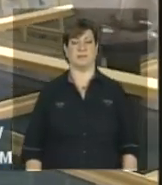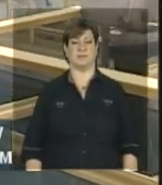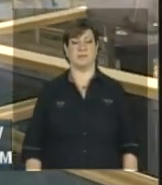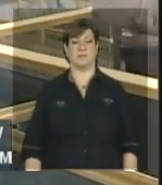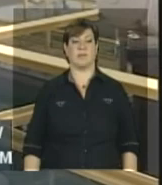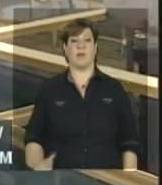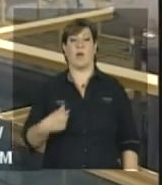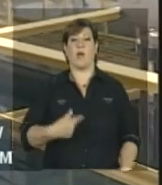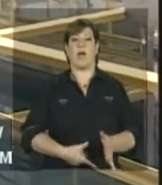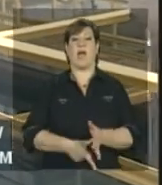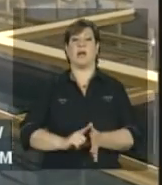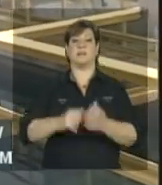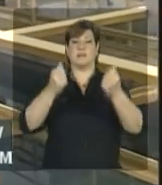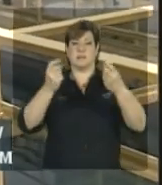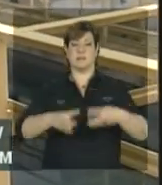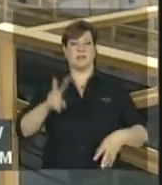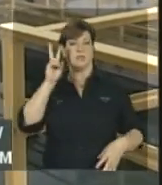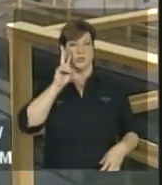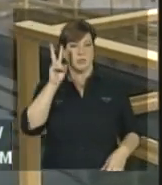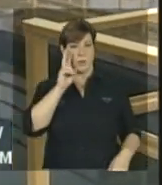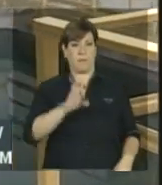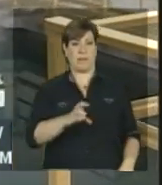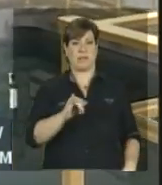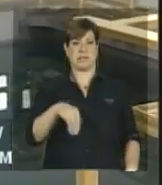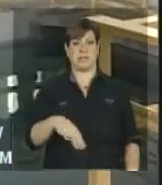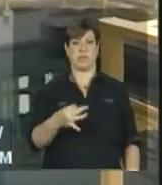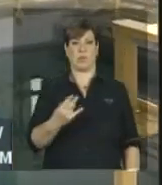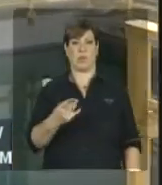Eu estava falando do Cinturão das Águas,